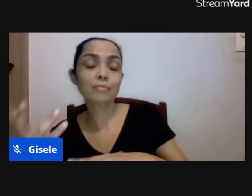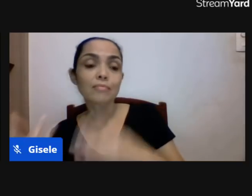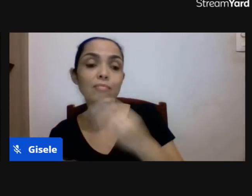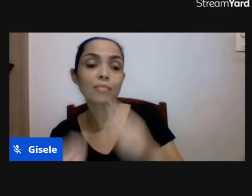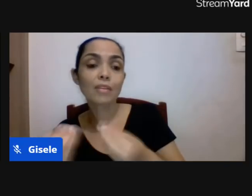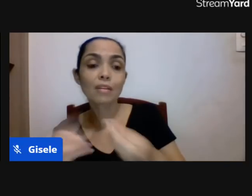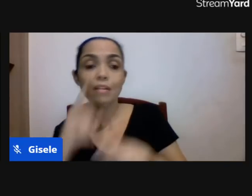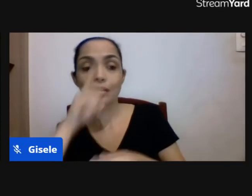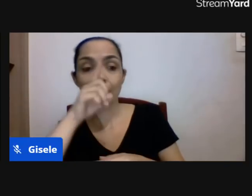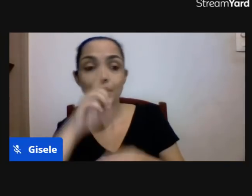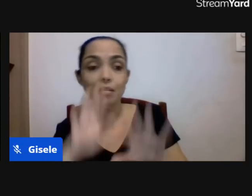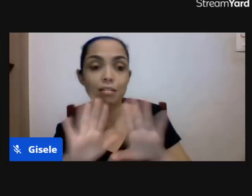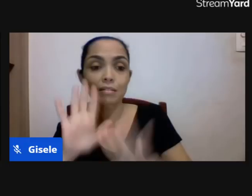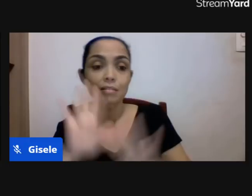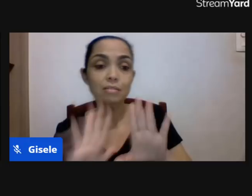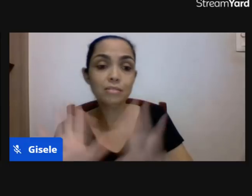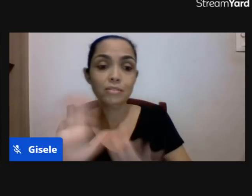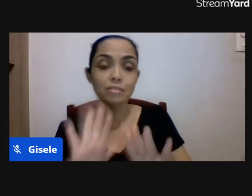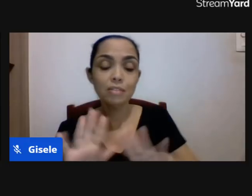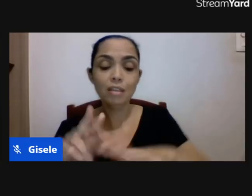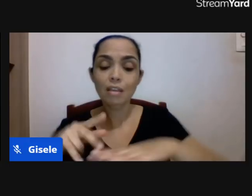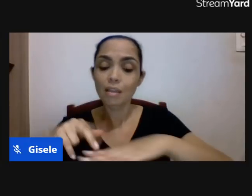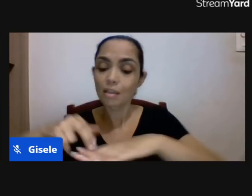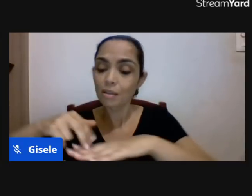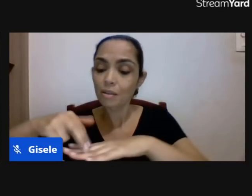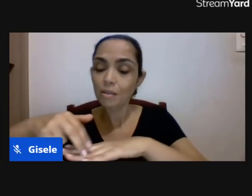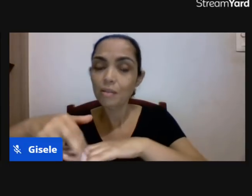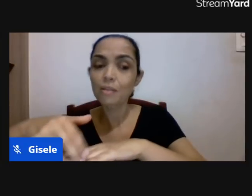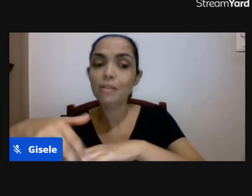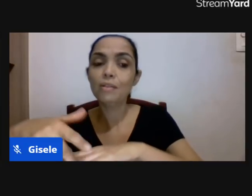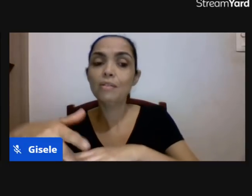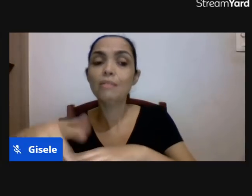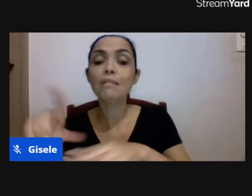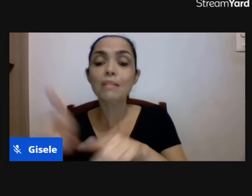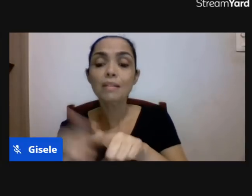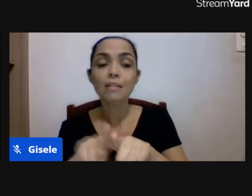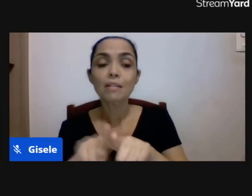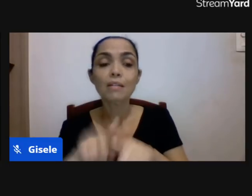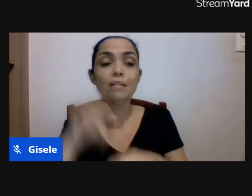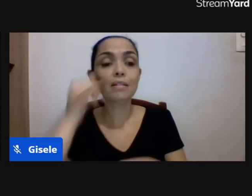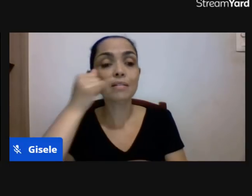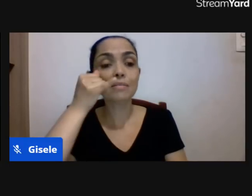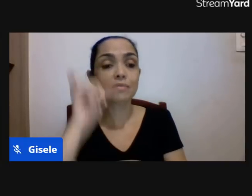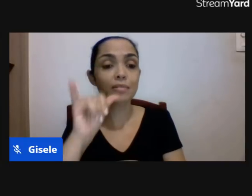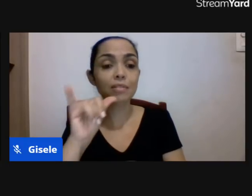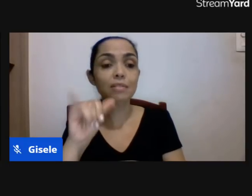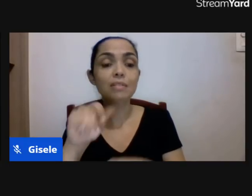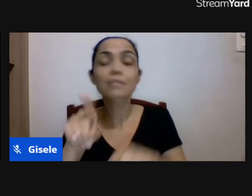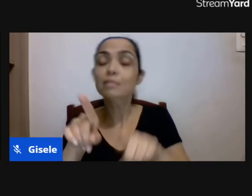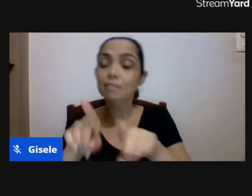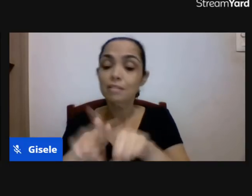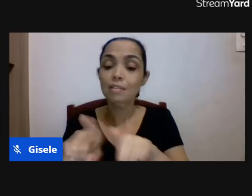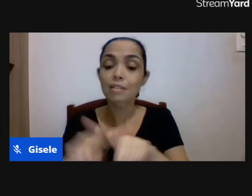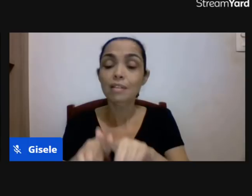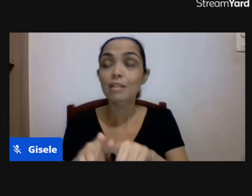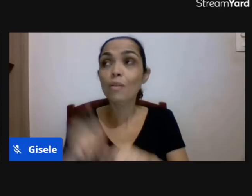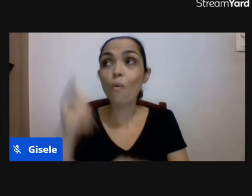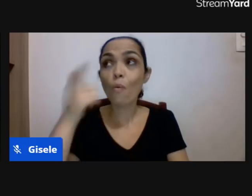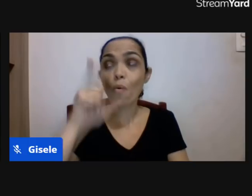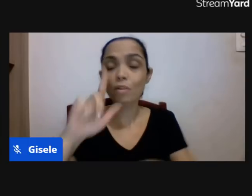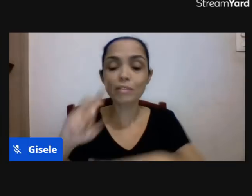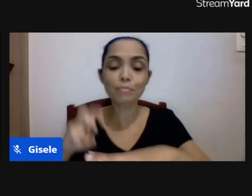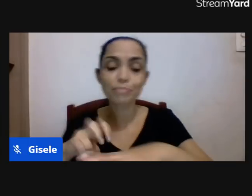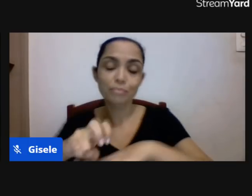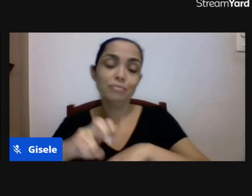Assim como se você estiver andando na faixa de pedestre com o sinal vermelho para os carros, se você for atravessar, a chance de você ser